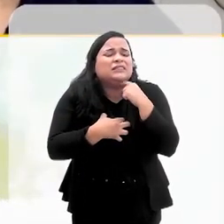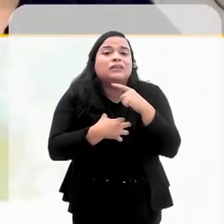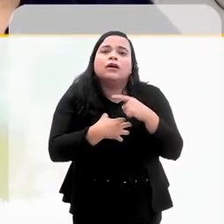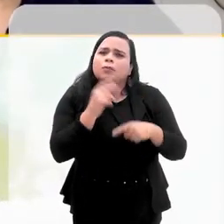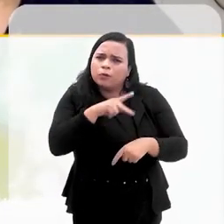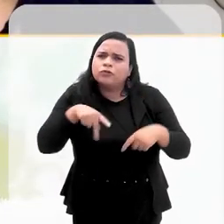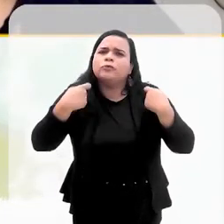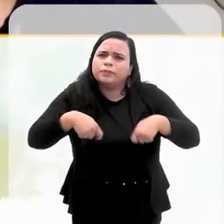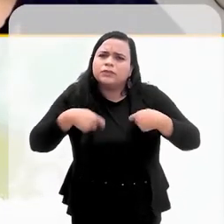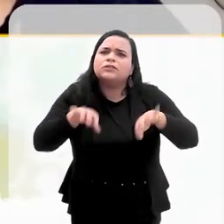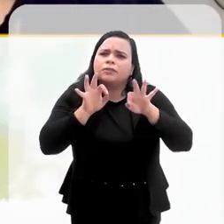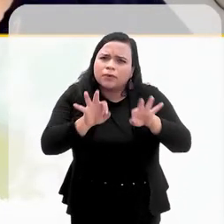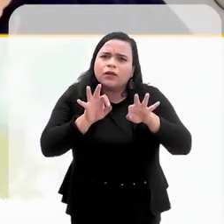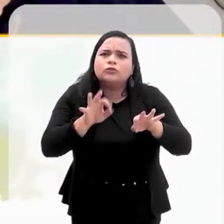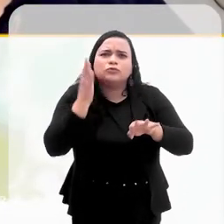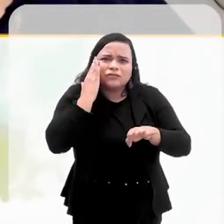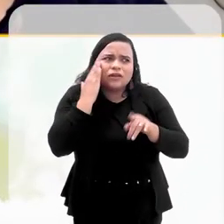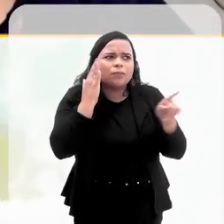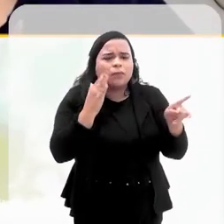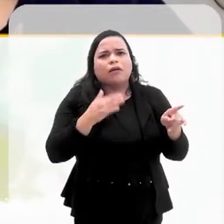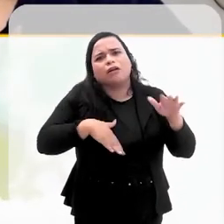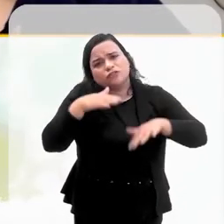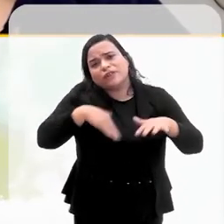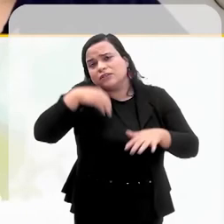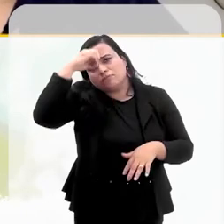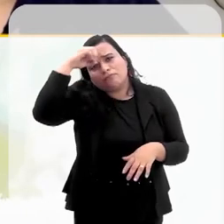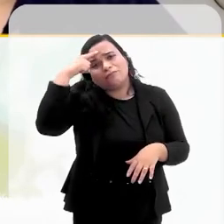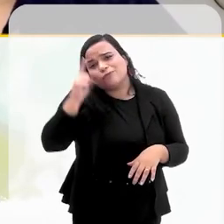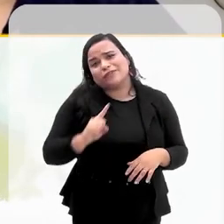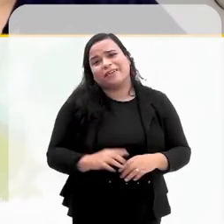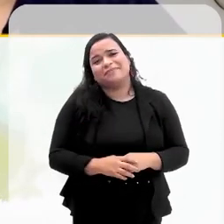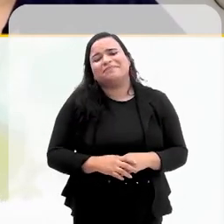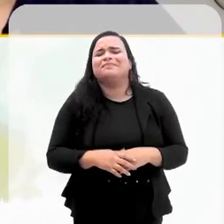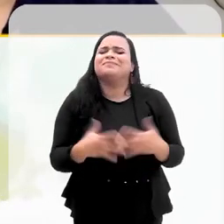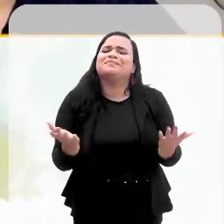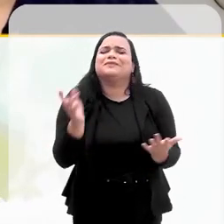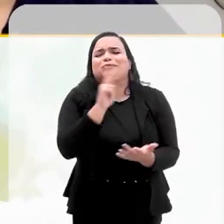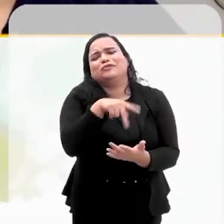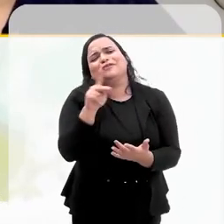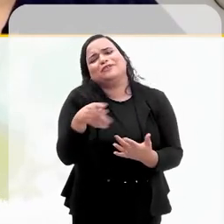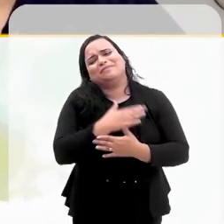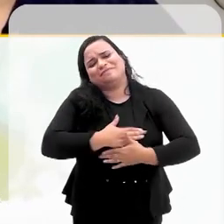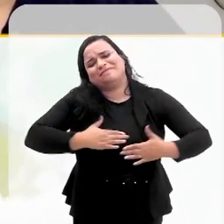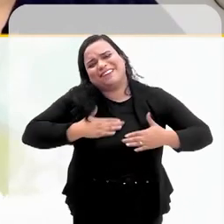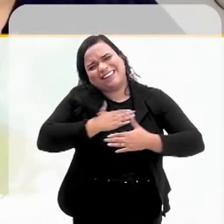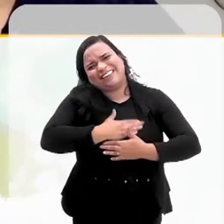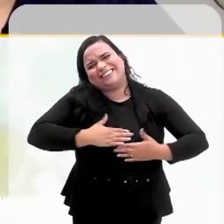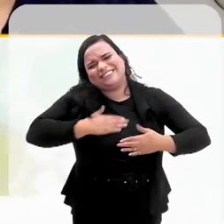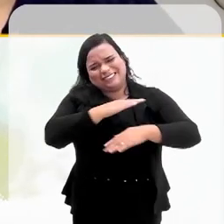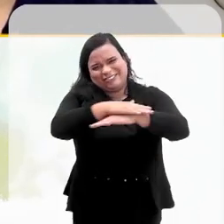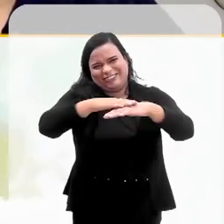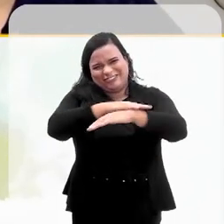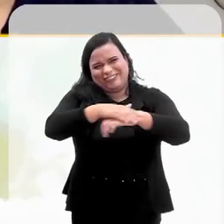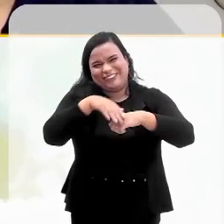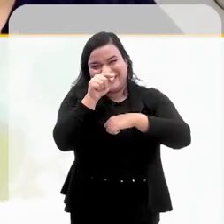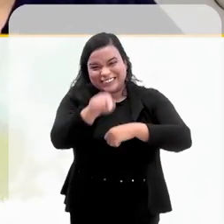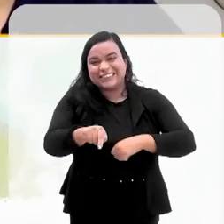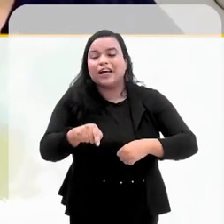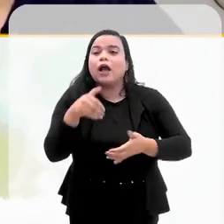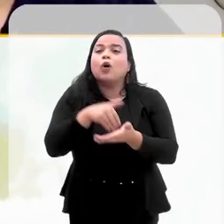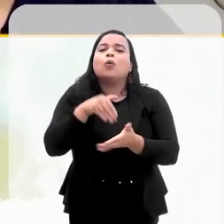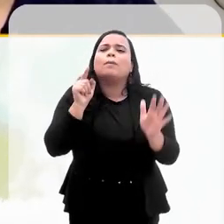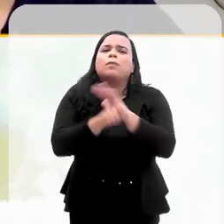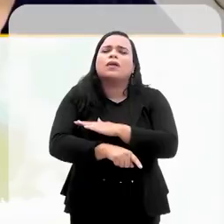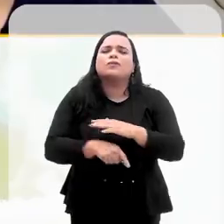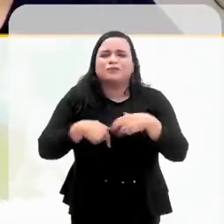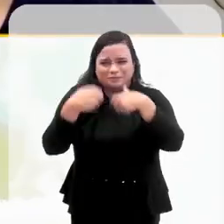prazer conversar com você. Eu falei da última pergunta, que na verdade não é uma pergunta, é para você